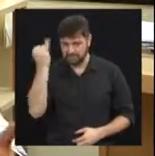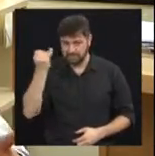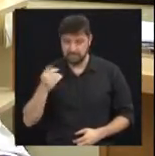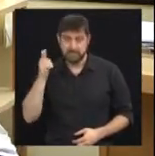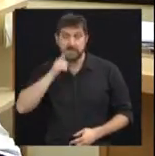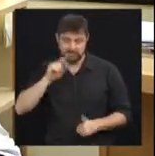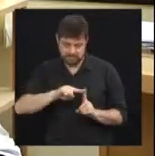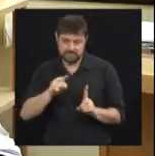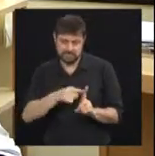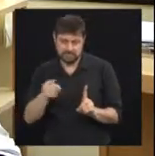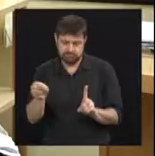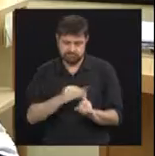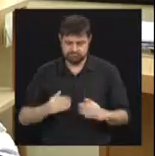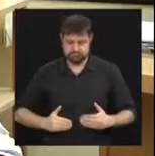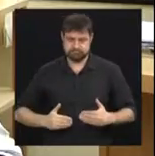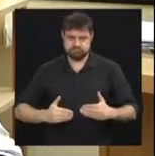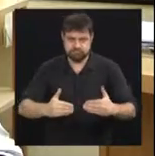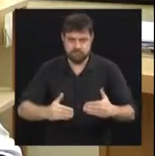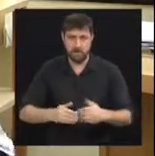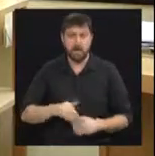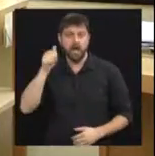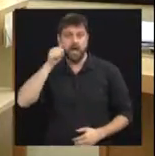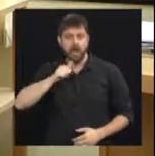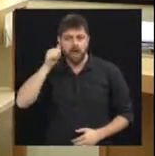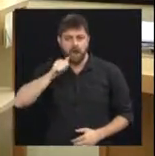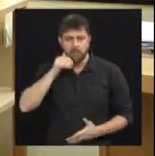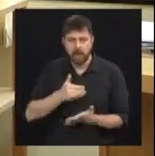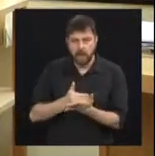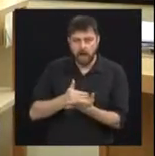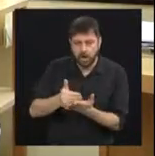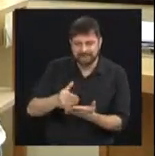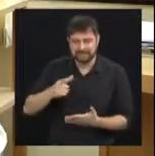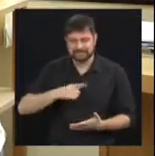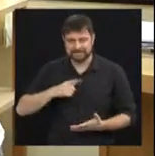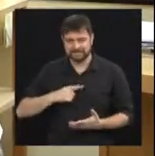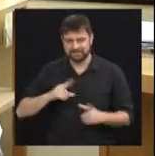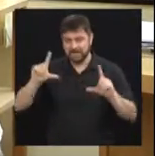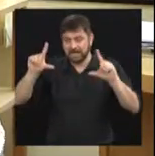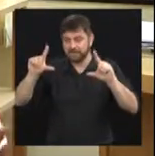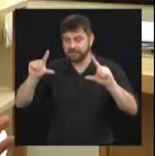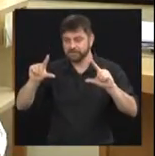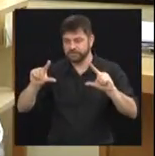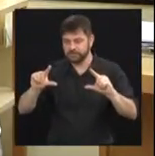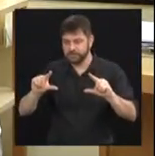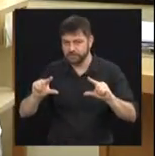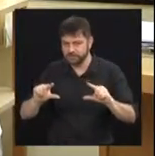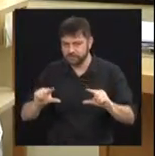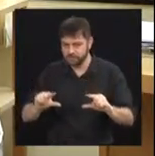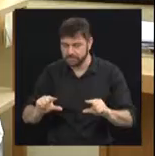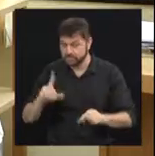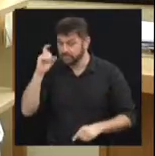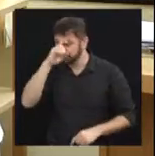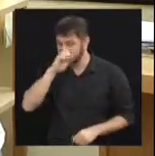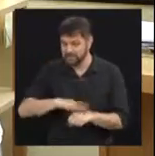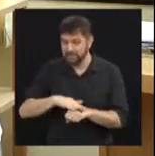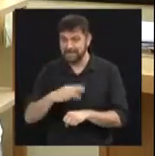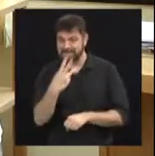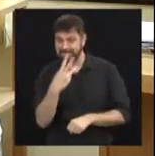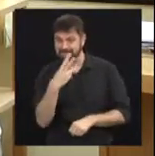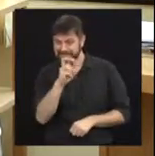questão reprodutiva, né? As mulheres começam a ter uma queda da fertilidade após os 35 anos. Essa